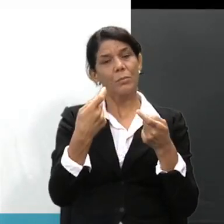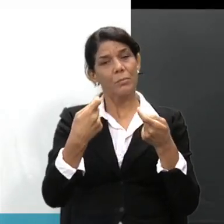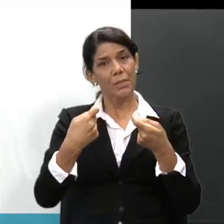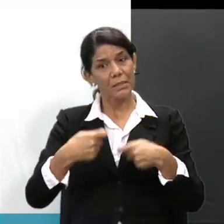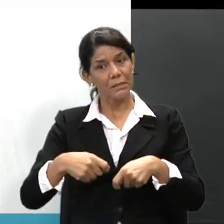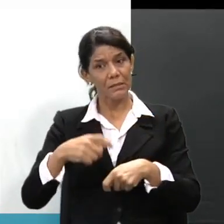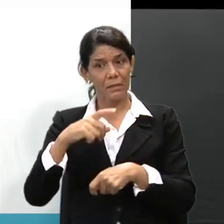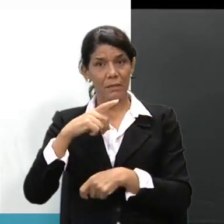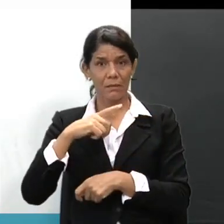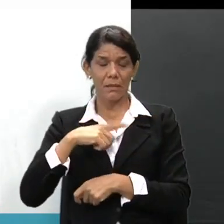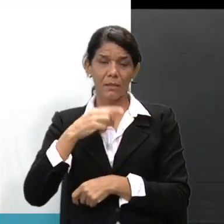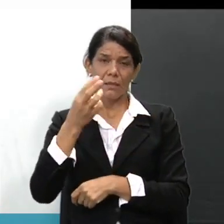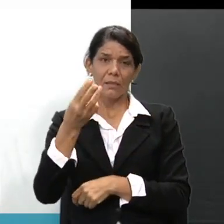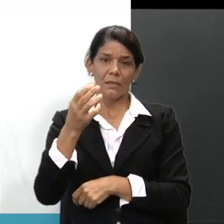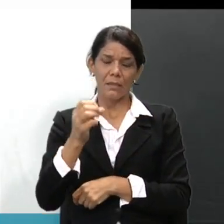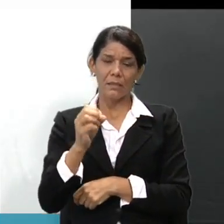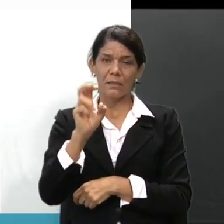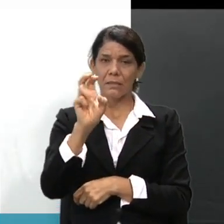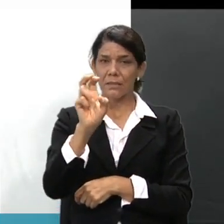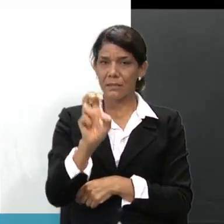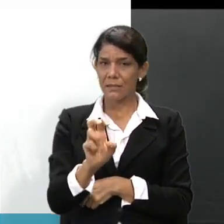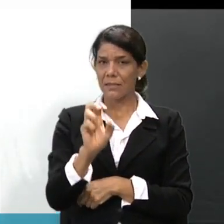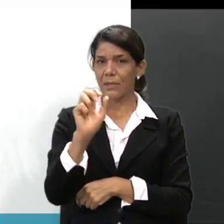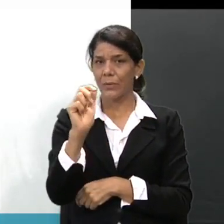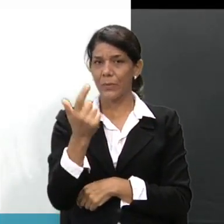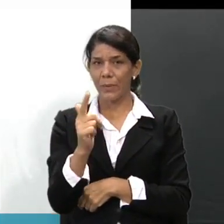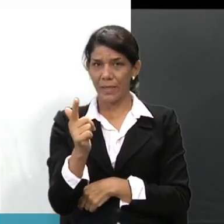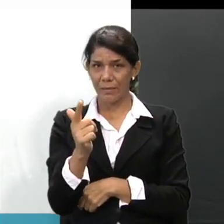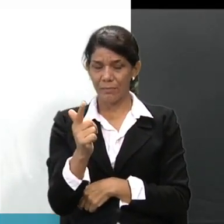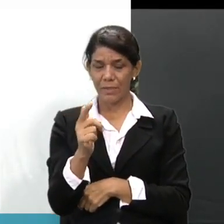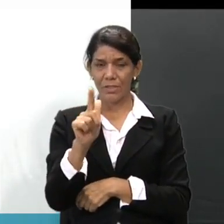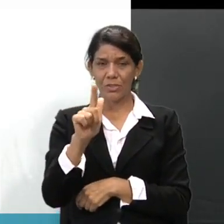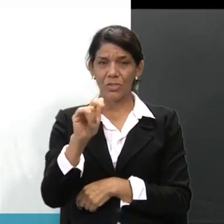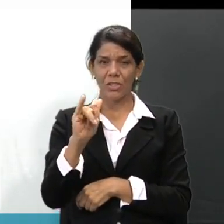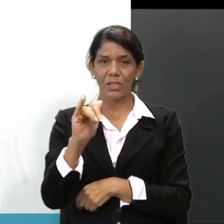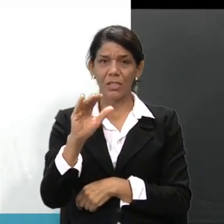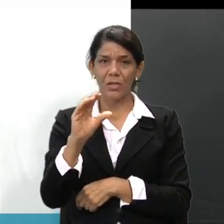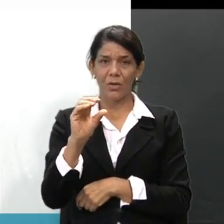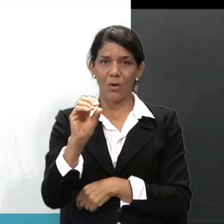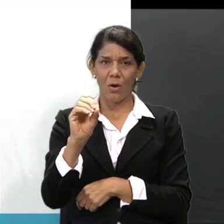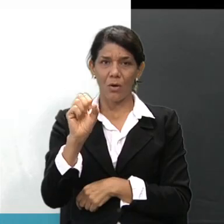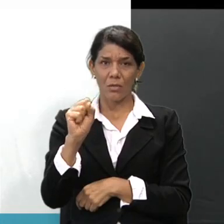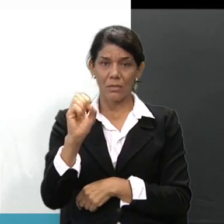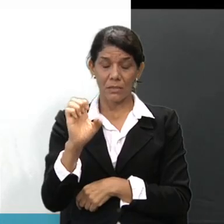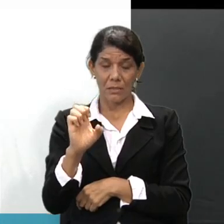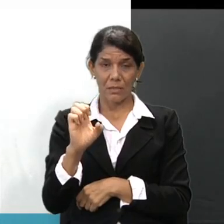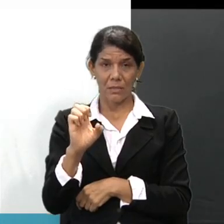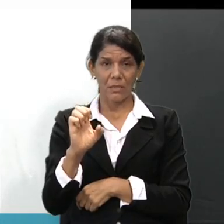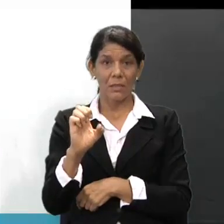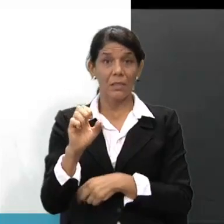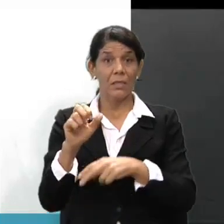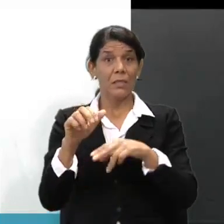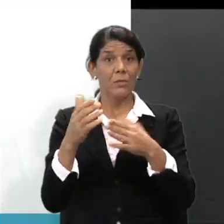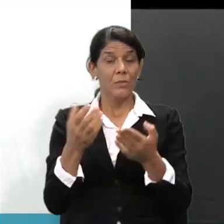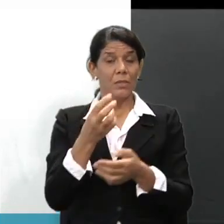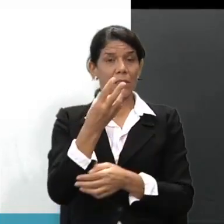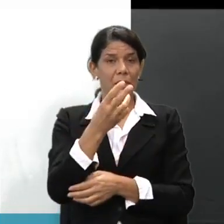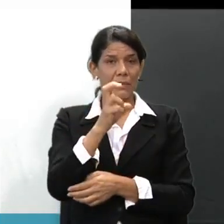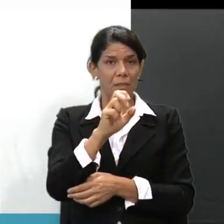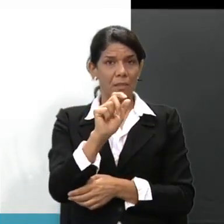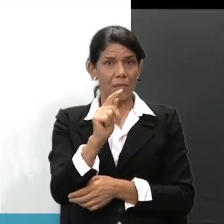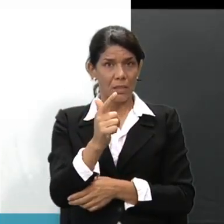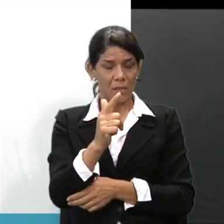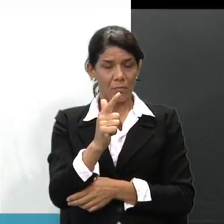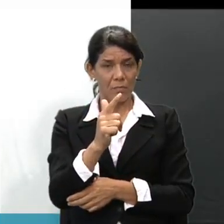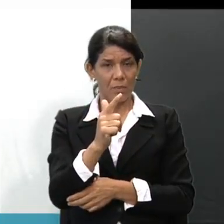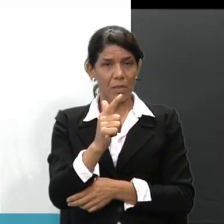deve ter 35 gramas de glicose. Portanto, 35 gramas deve